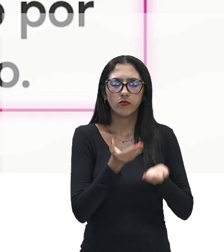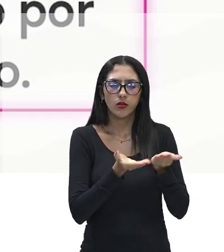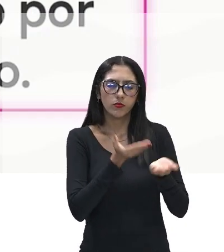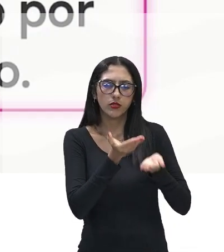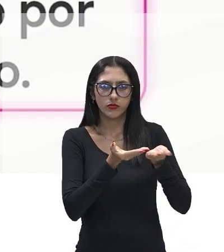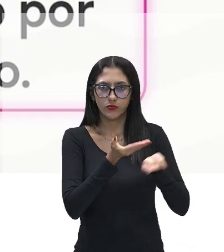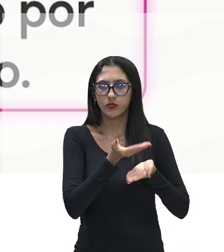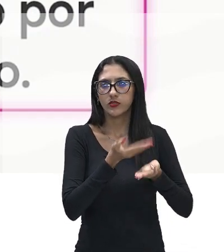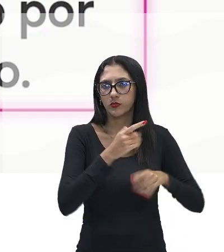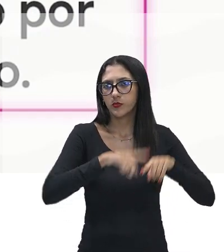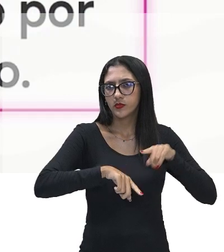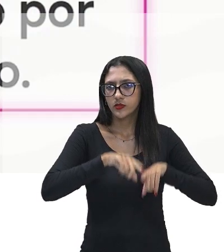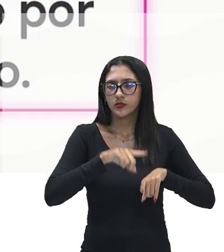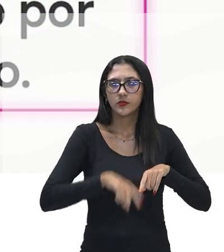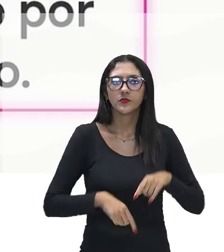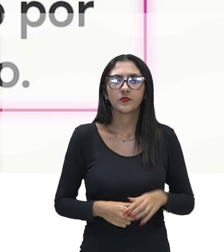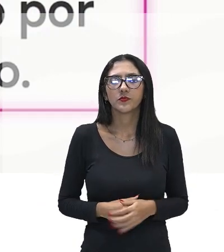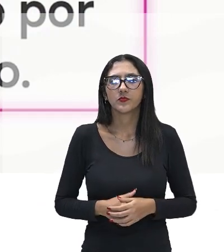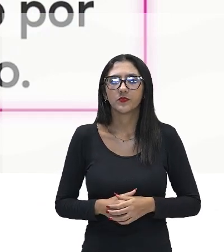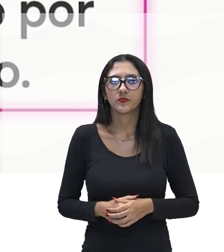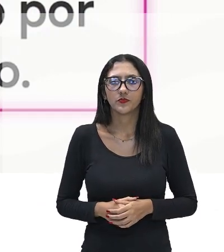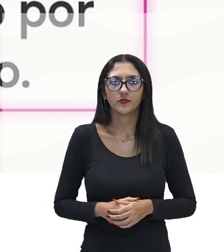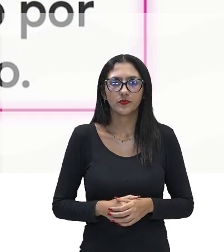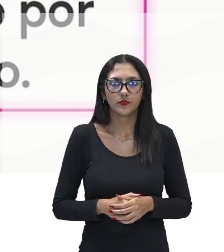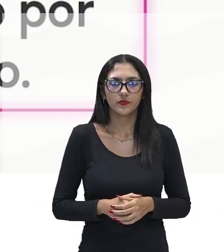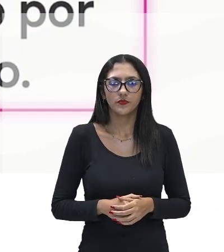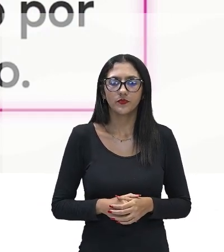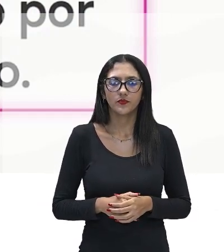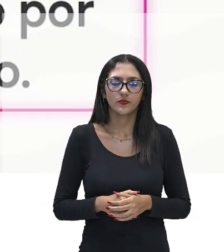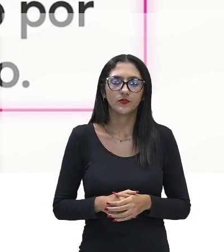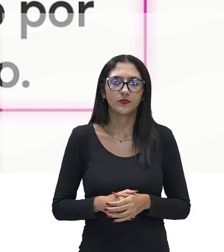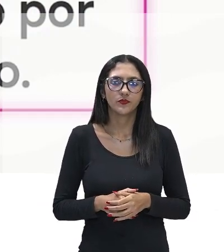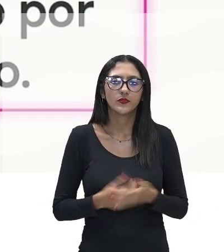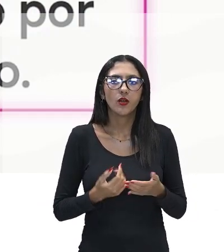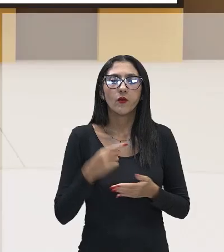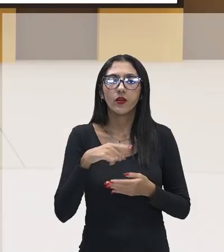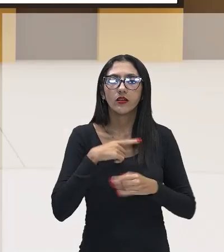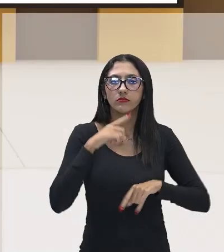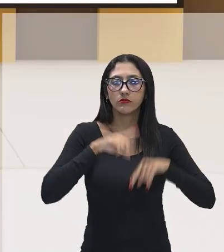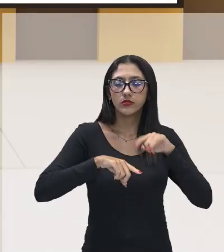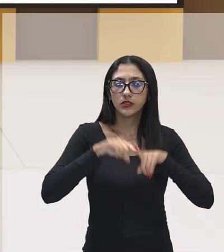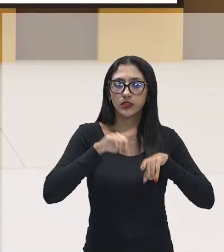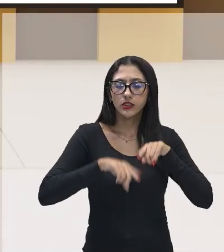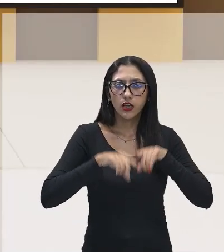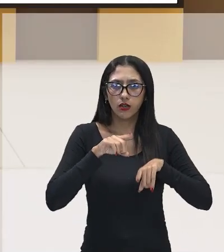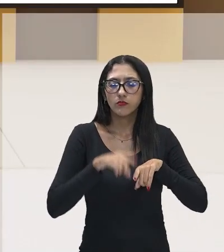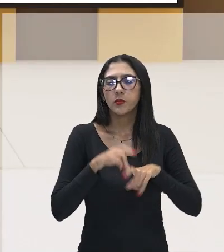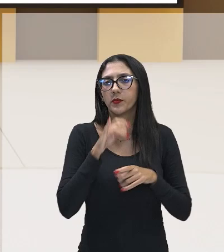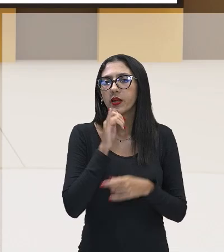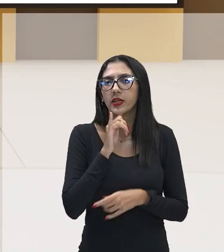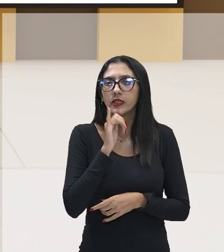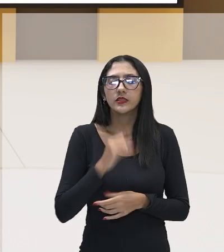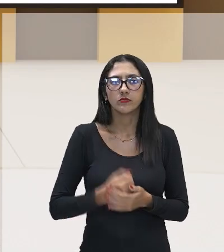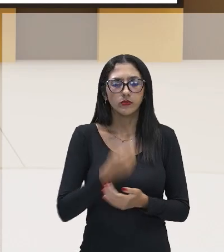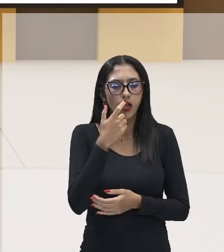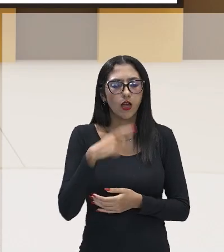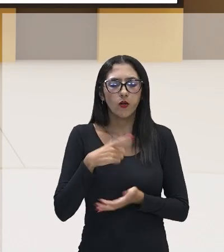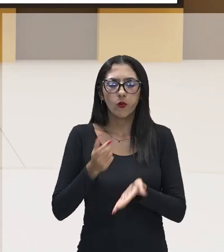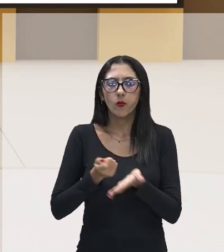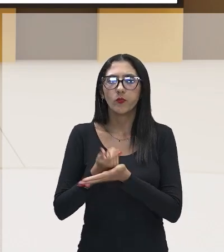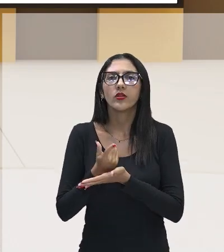negociação. Então, basicamente, o que seria o lucro, né? É o valor ganho em uma transação comercial. Se eu comprei um produto